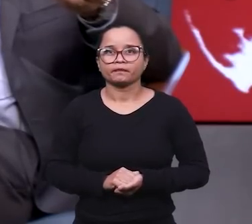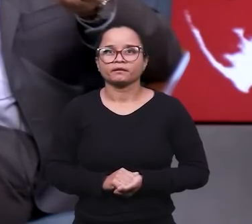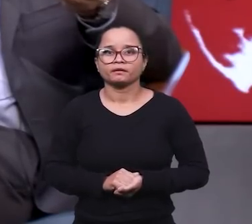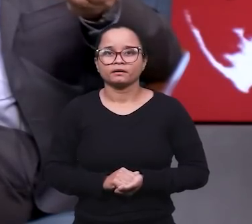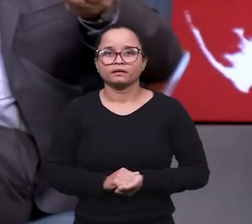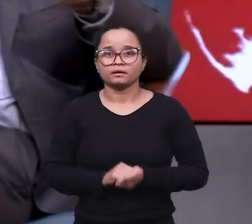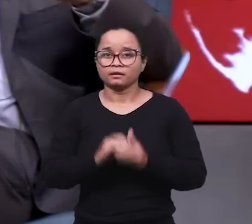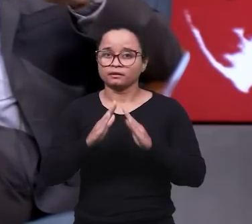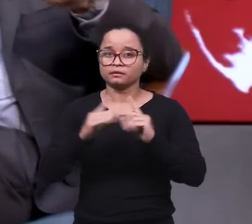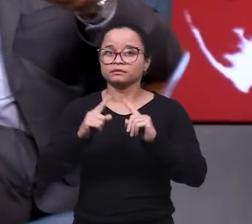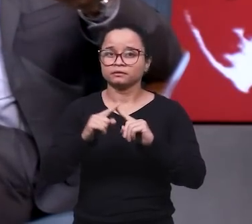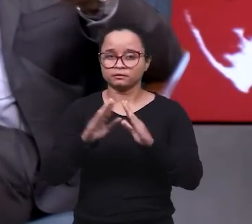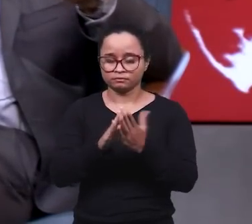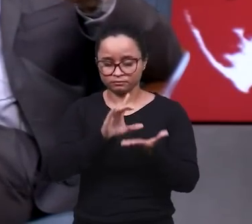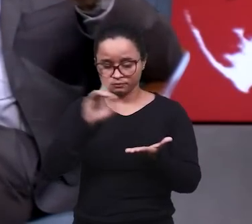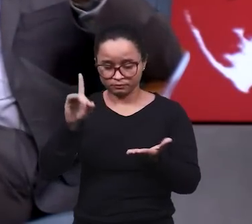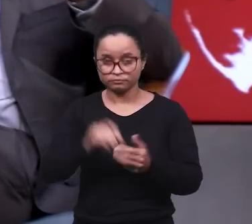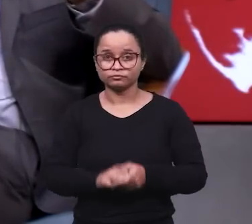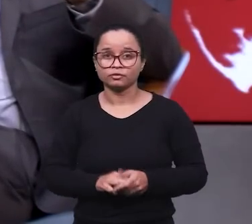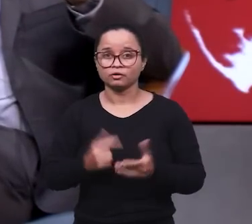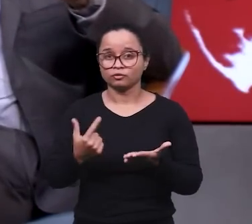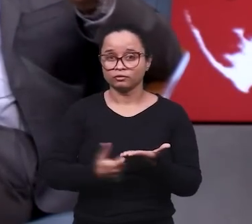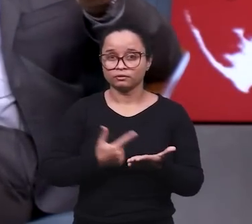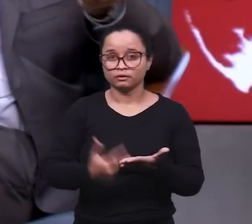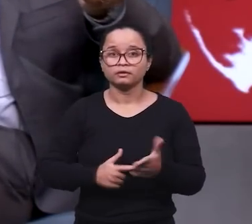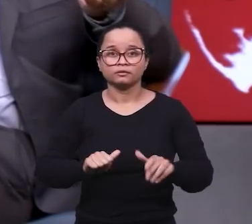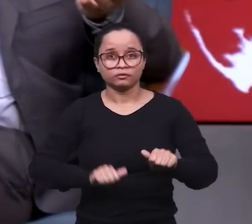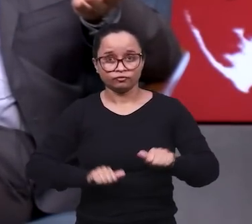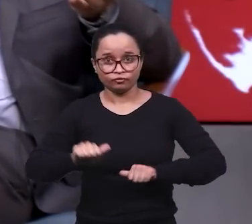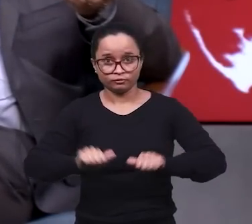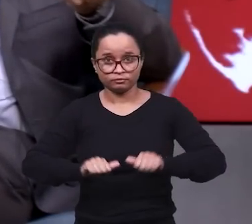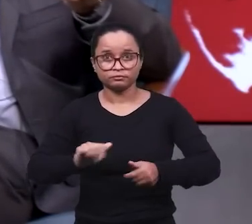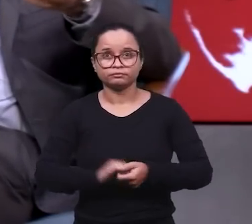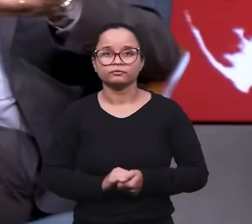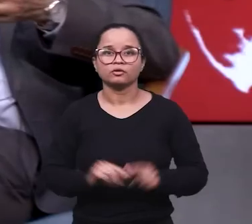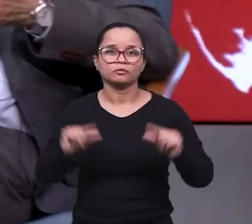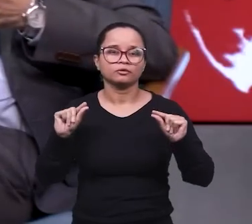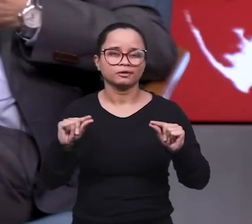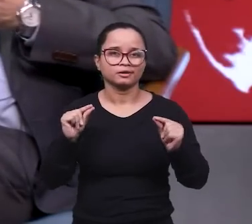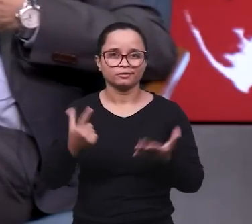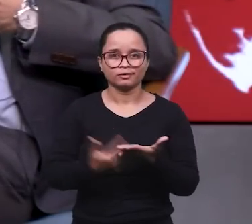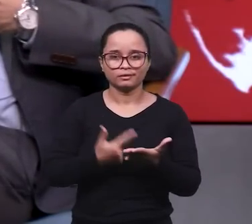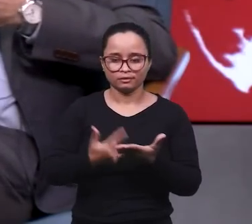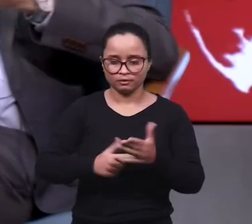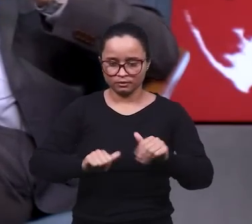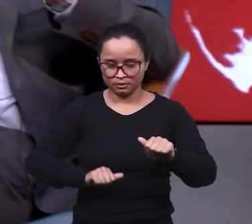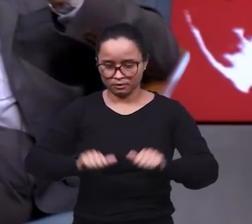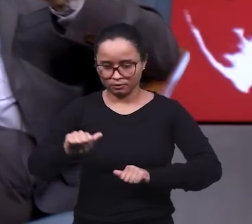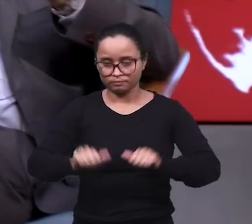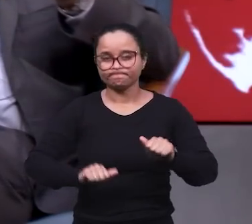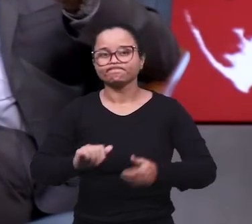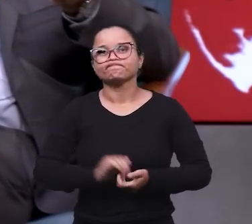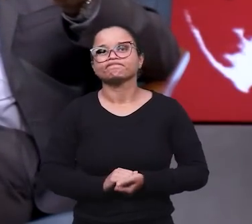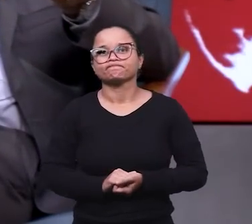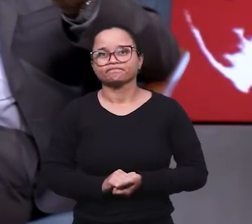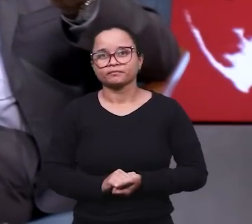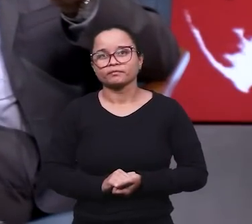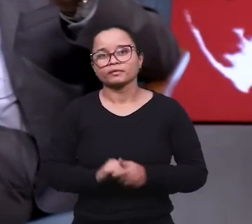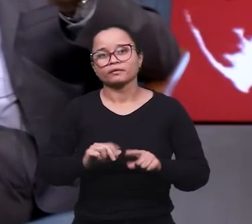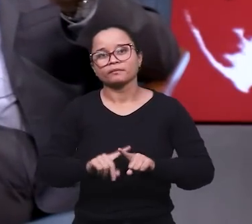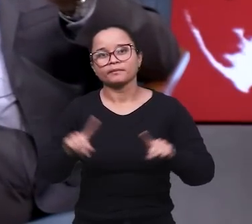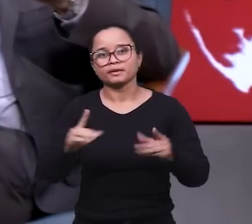a igreja bíblica no livro de Atos. Porque o que é o livro de Atos? Também chamado de Atos dos